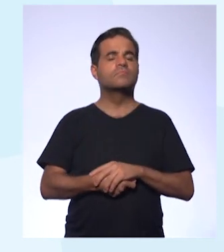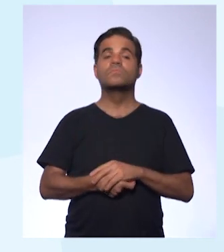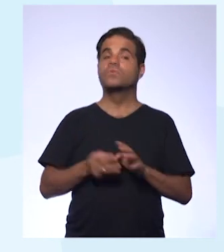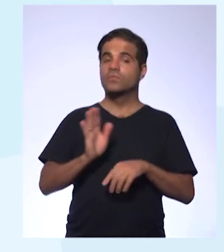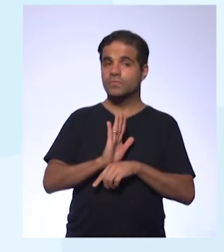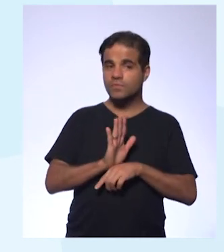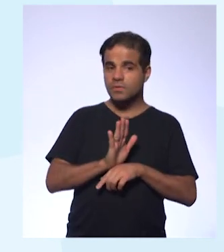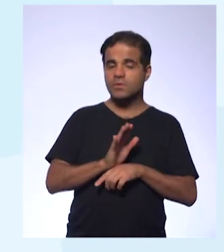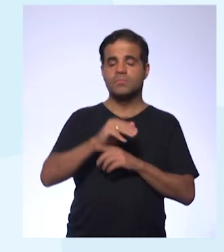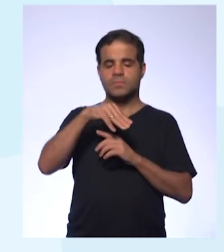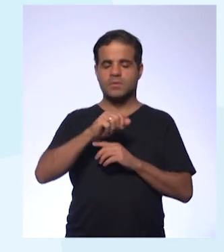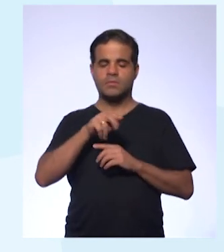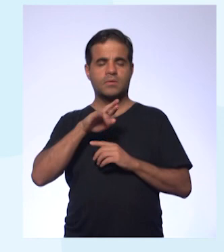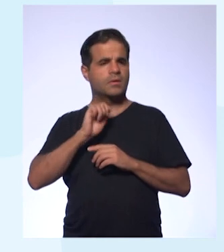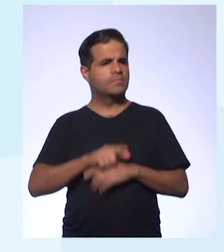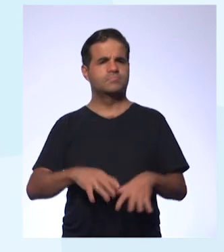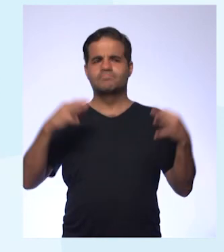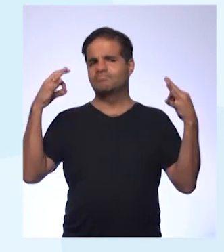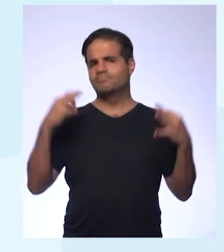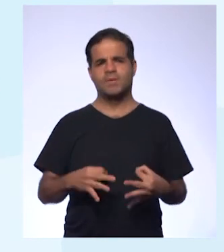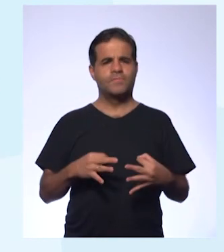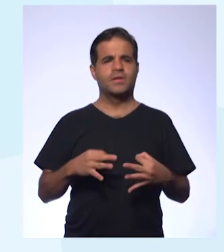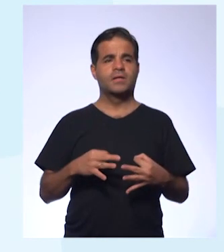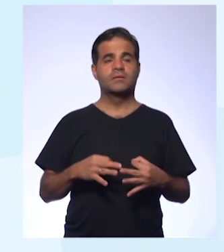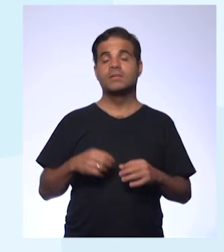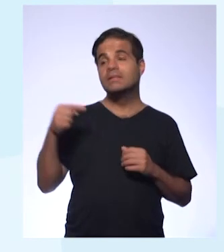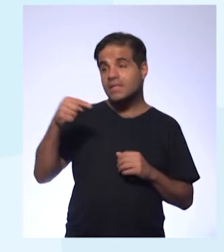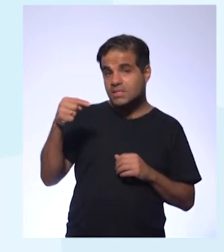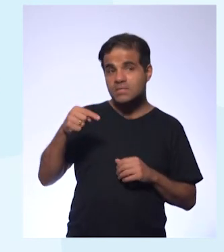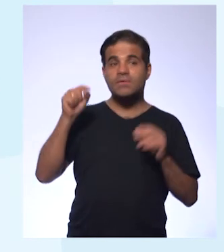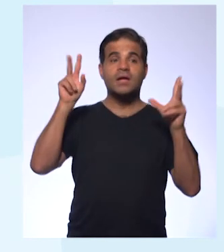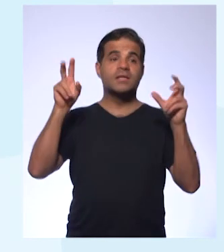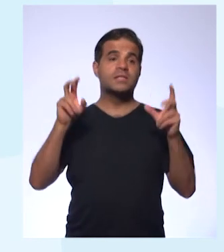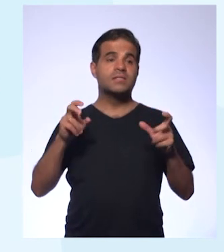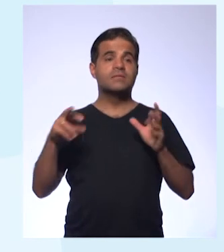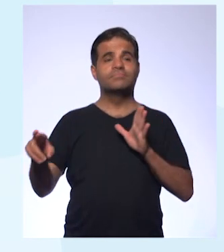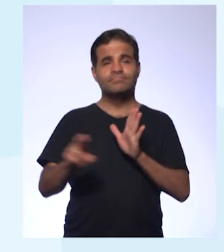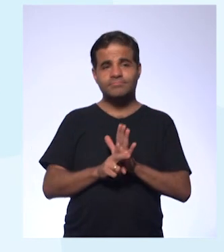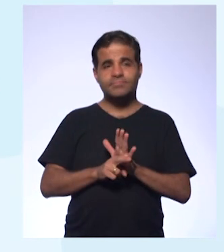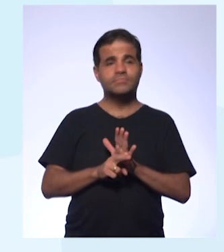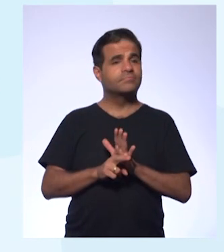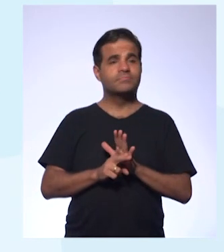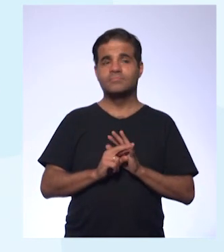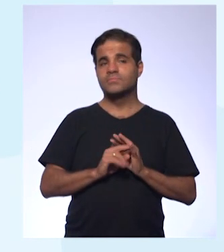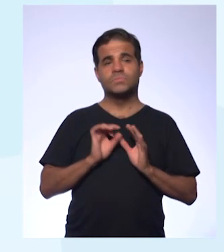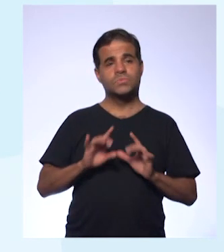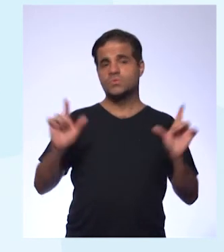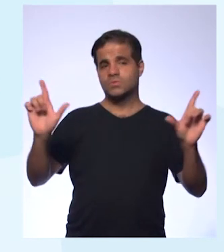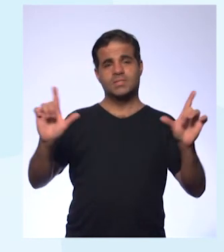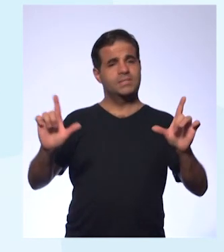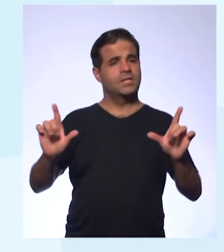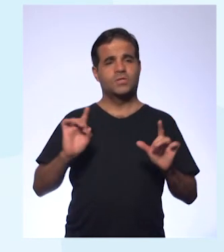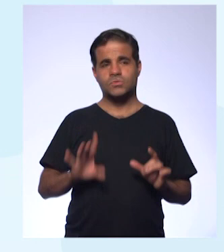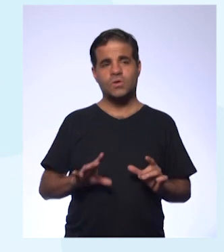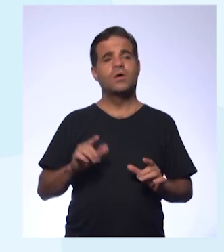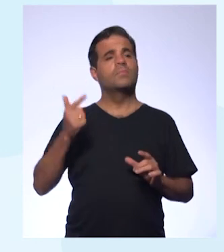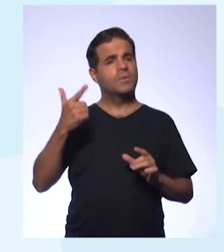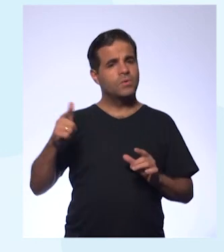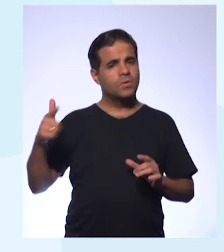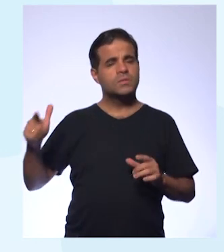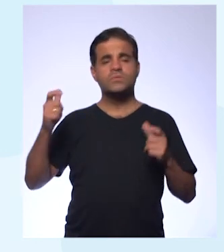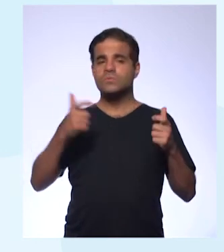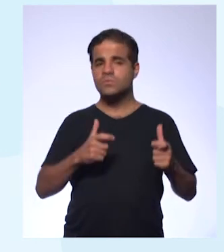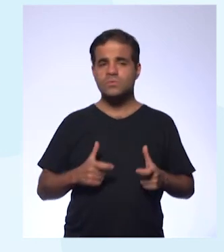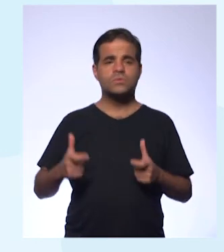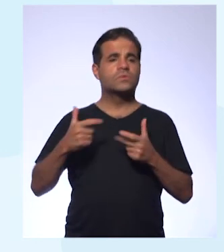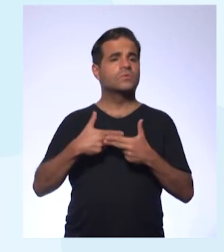é absolutamente perfeito. E negativo, a questão da representatividade não está só nas telas, mas também nos bastidores,